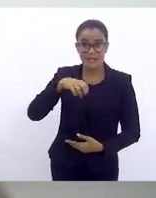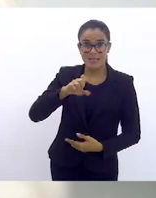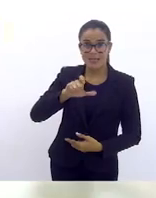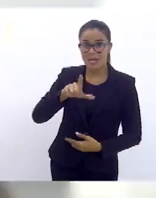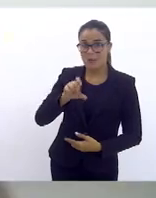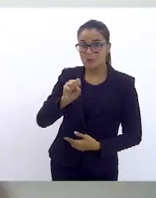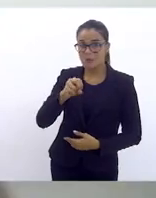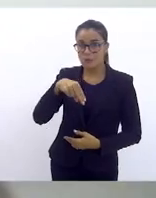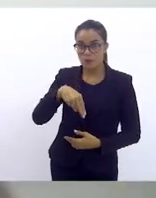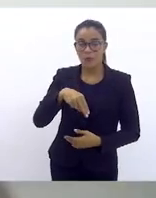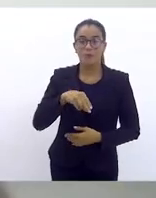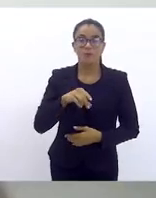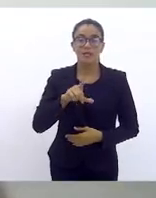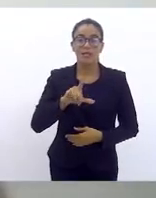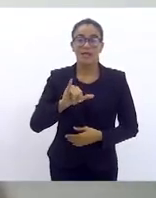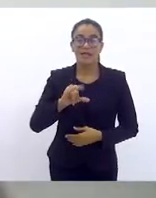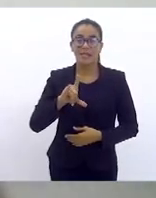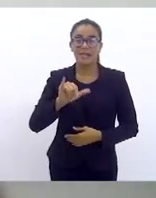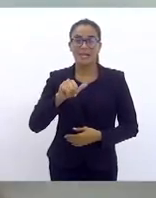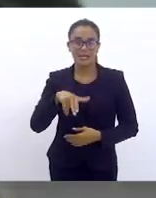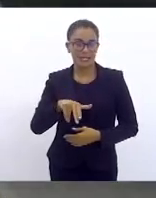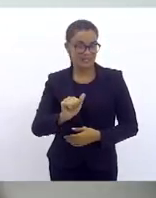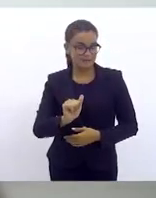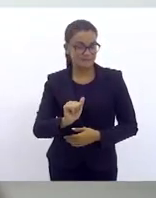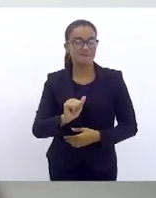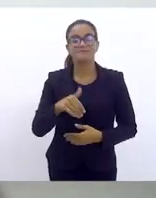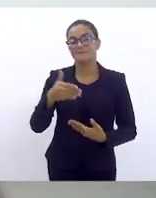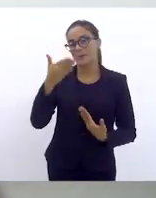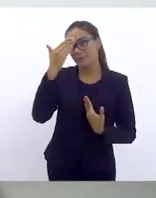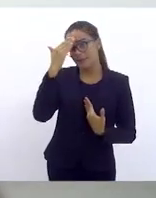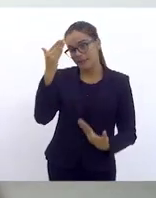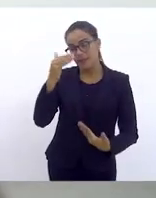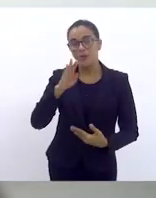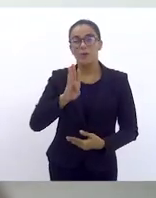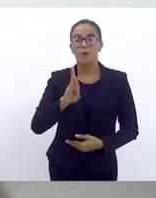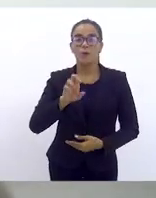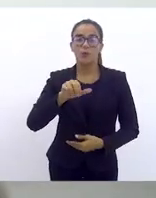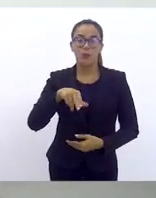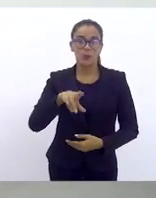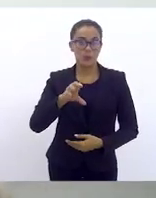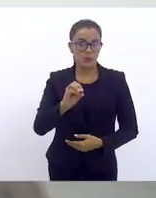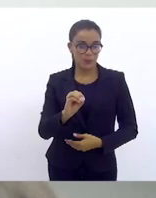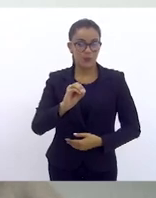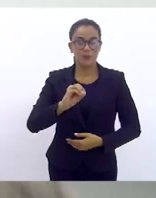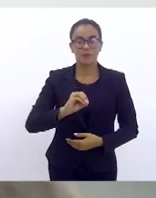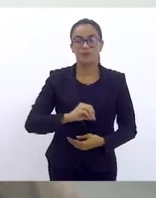Lilian Alves Obrigado do Bruno Sobral